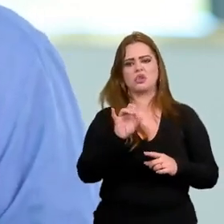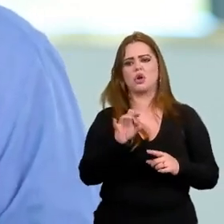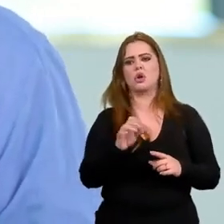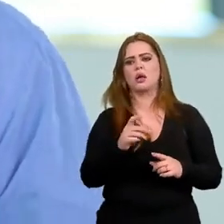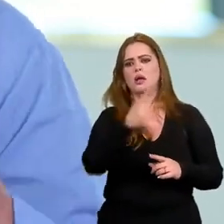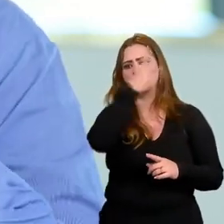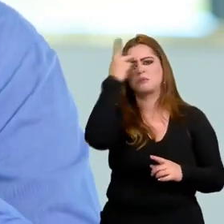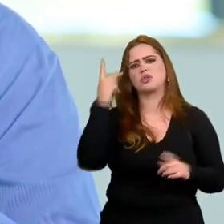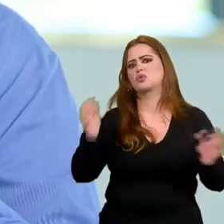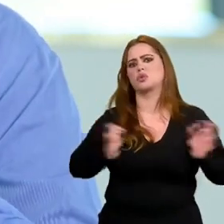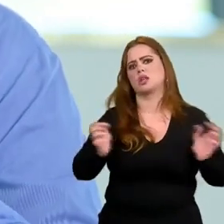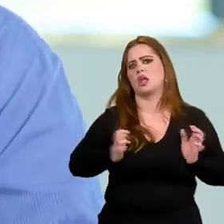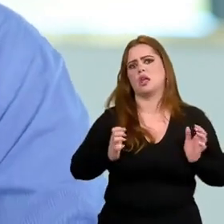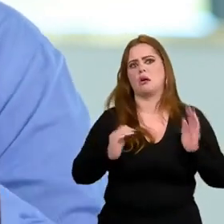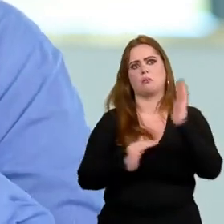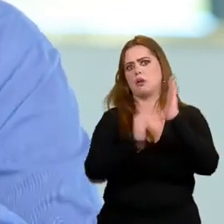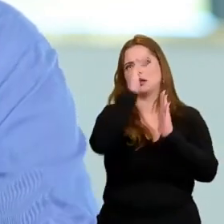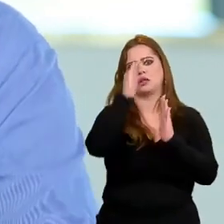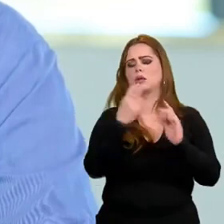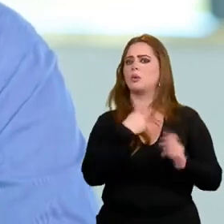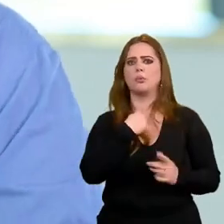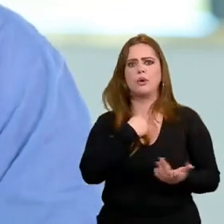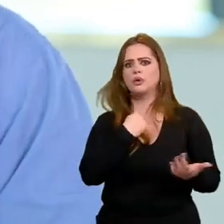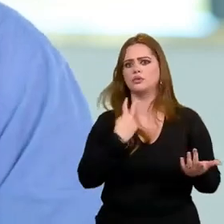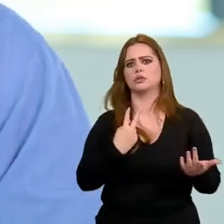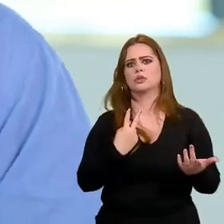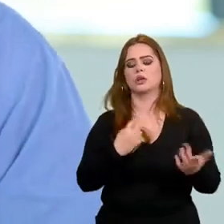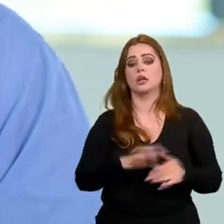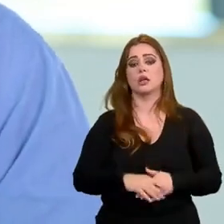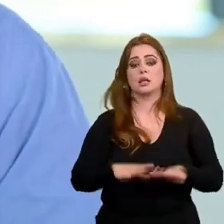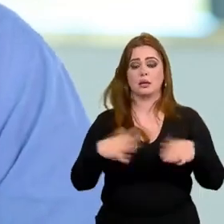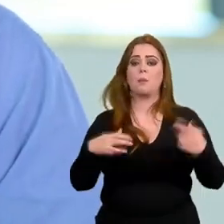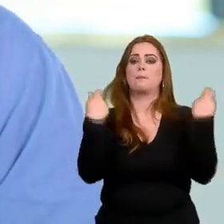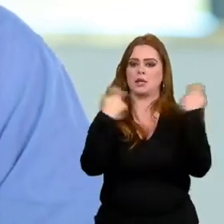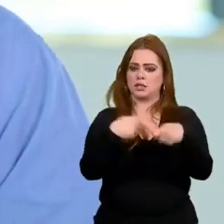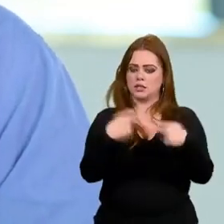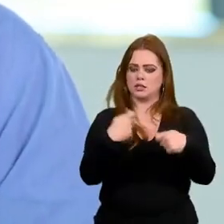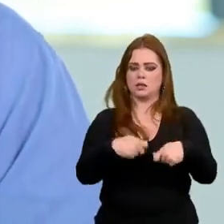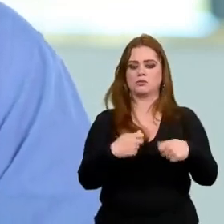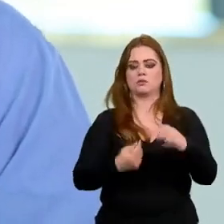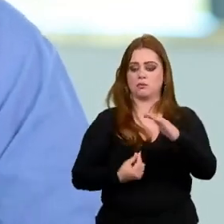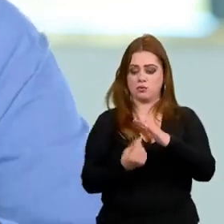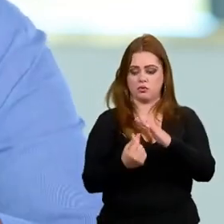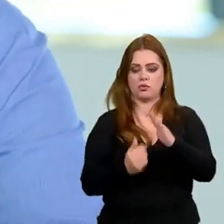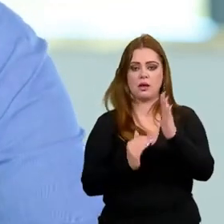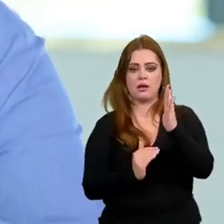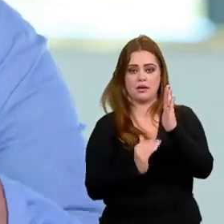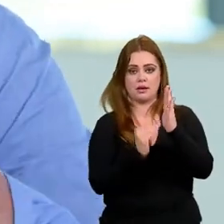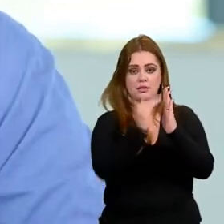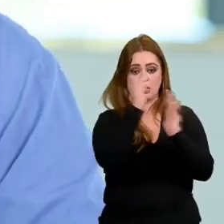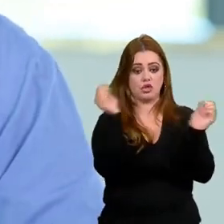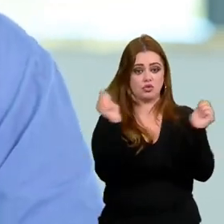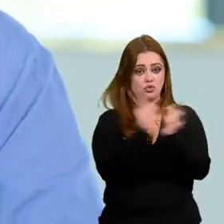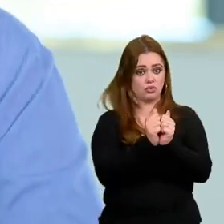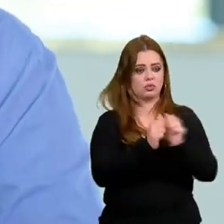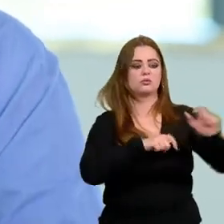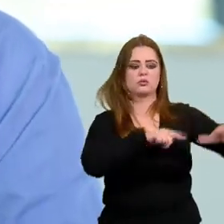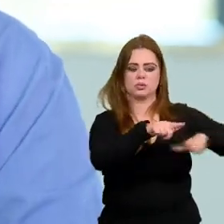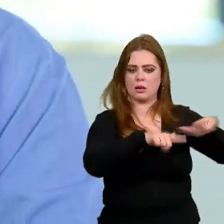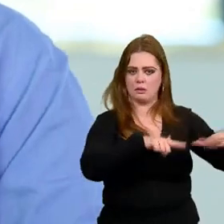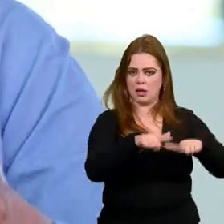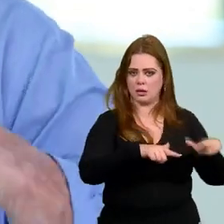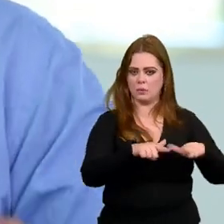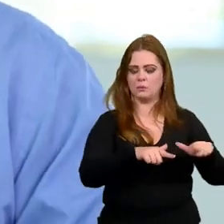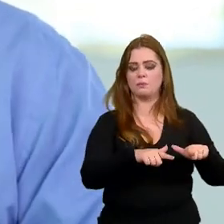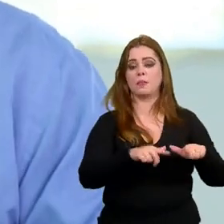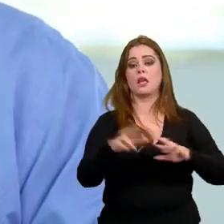desigual. Então é preciso que a gente faça a economia crescer, e ela cresce com o nosso trabalho, e o resultado desse nosso trabalho ser